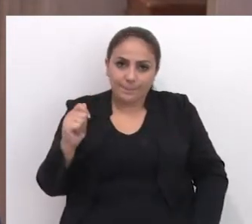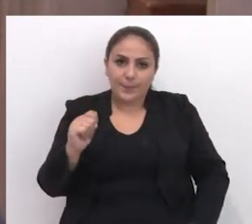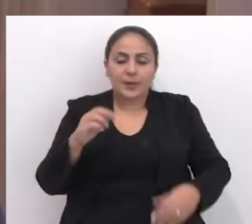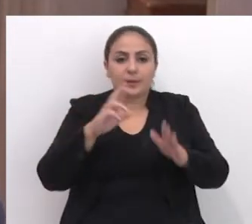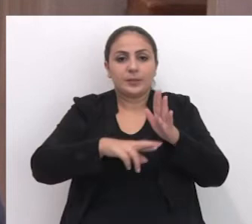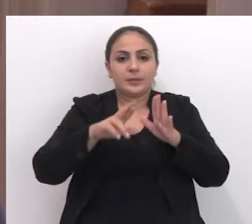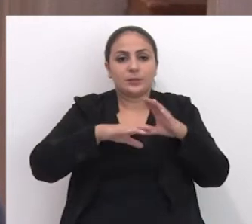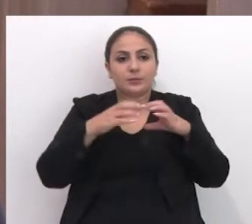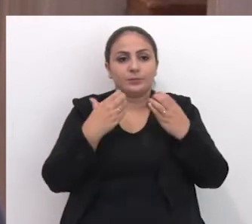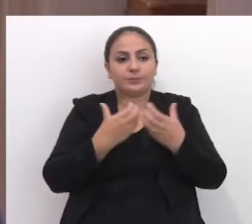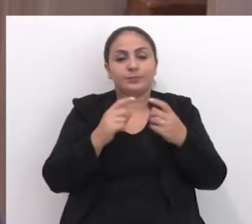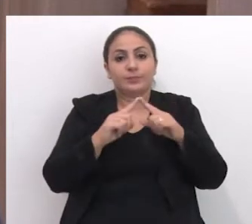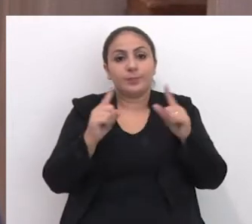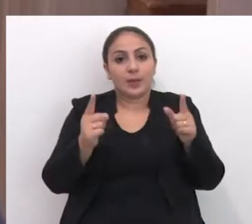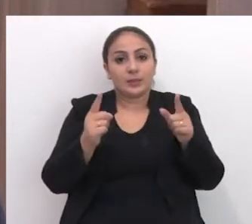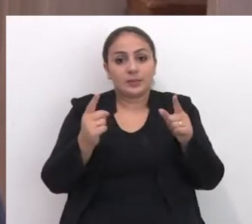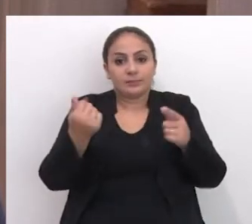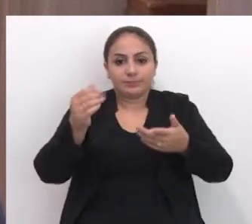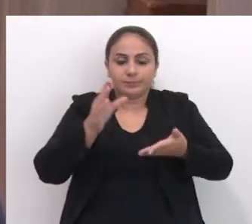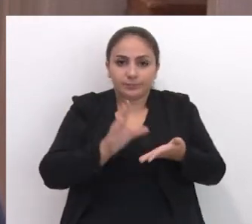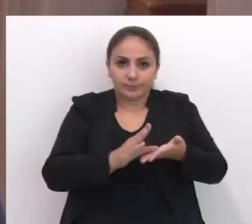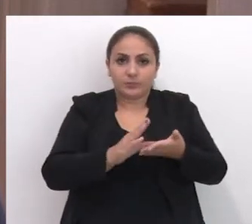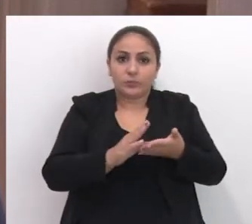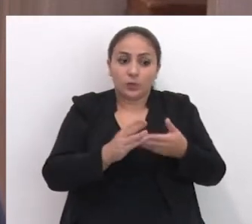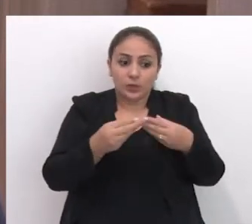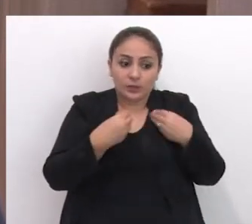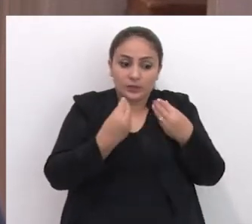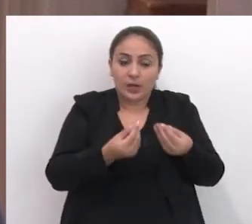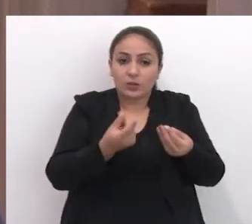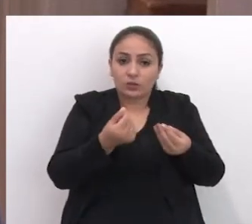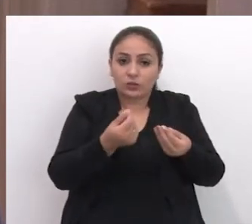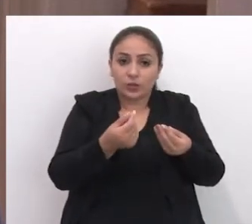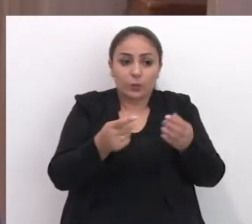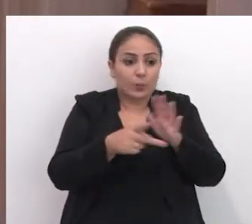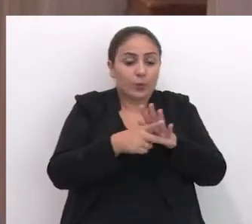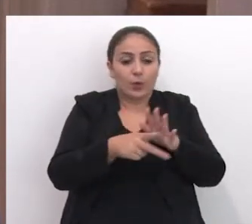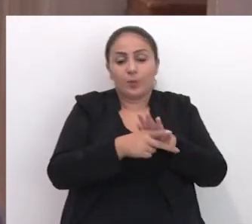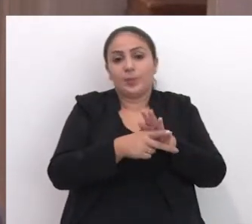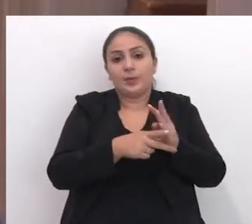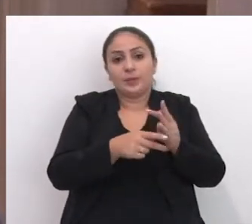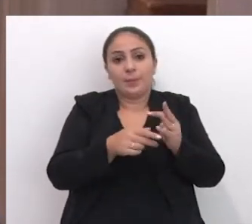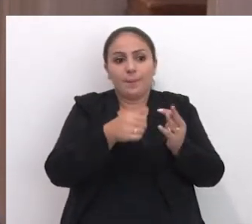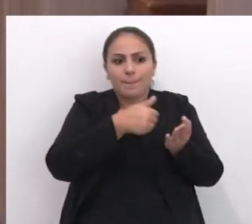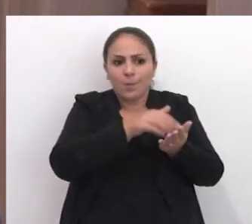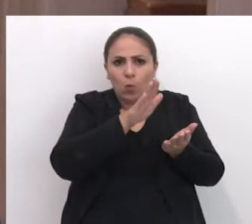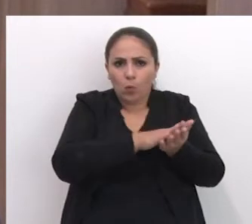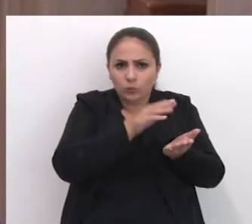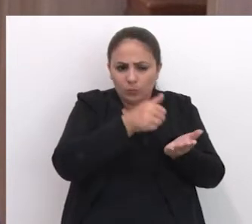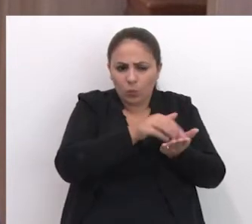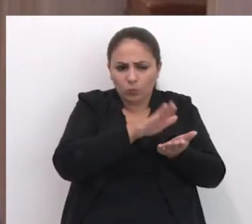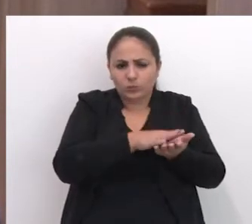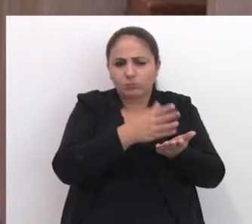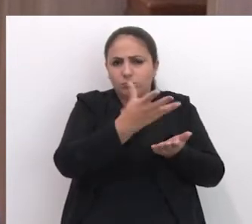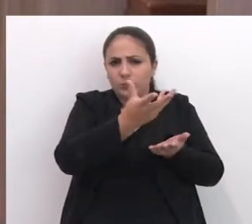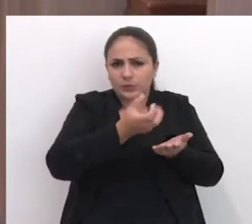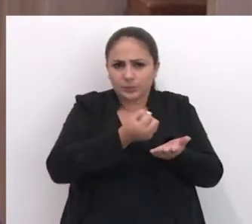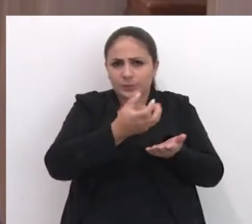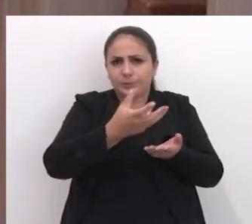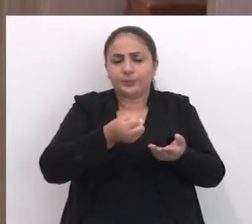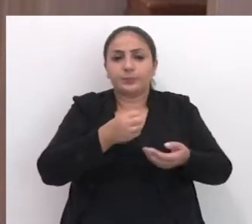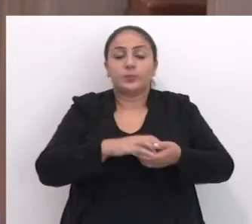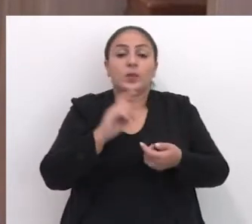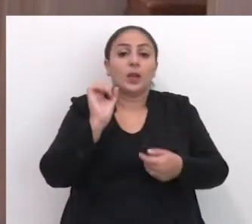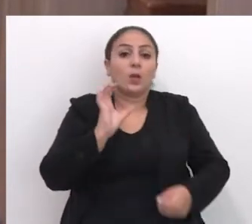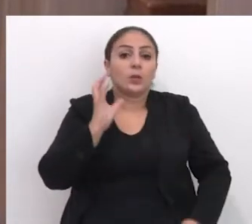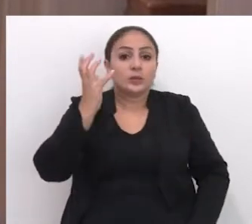a comunidade, mas o patrimônio foi entregue com o dinheiro do retorno das multas que nós tínhamos na época. O que